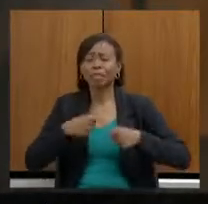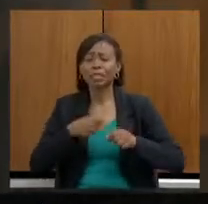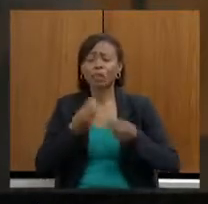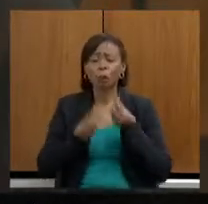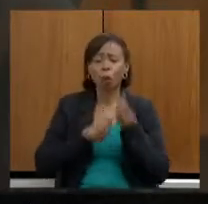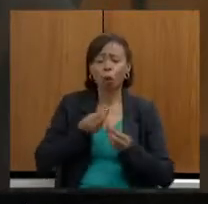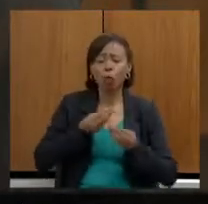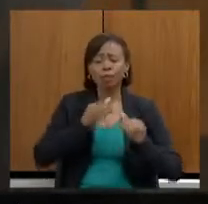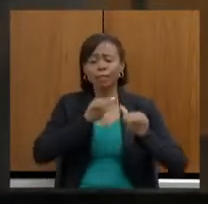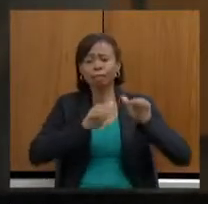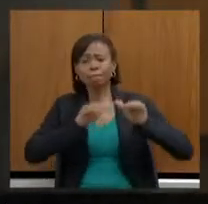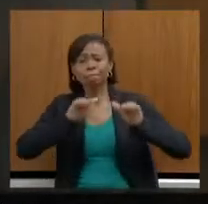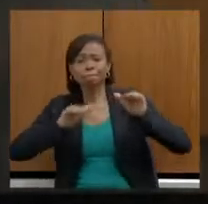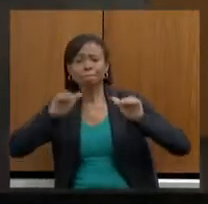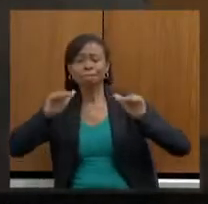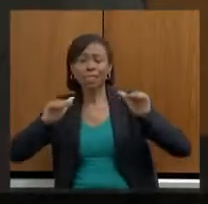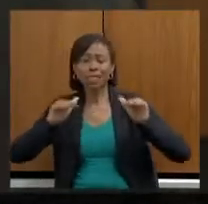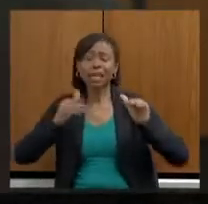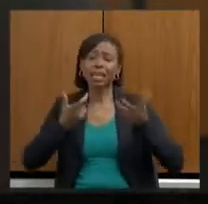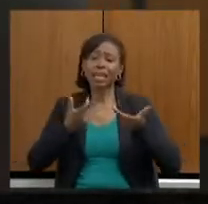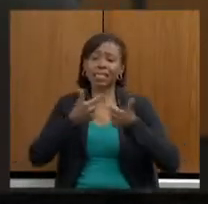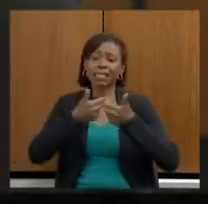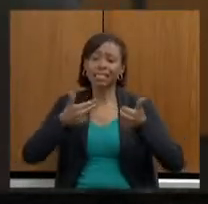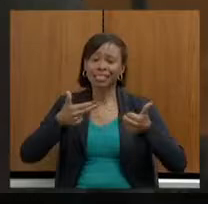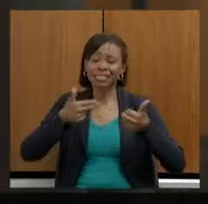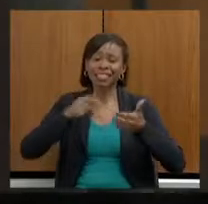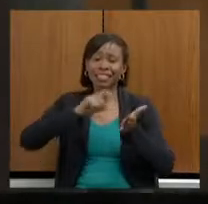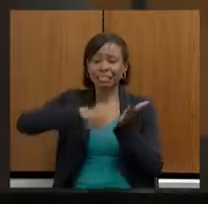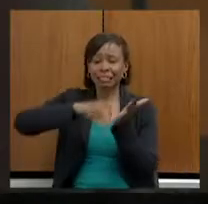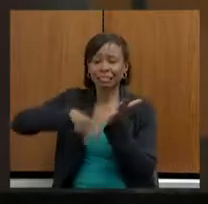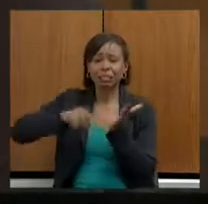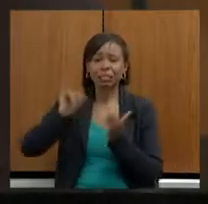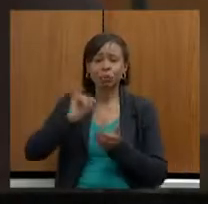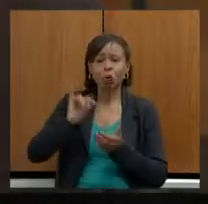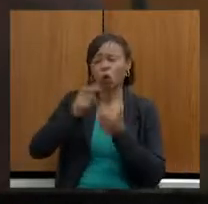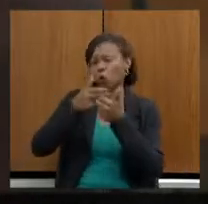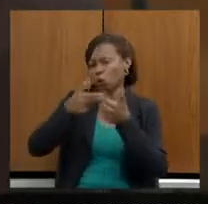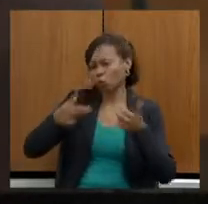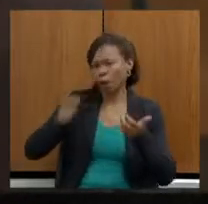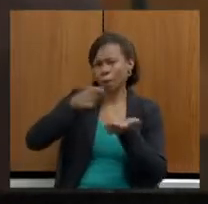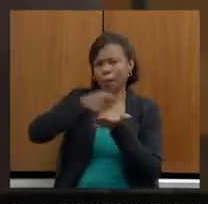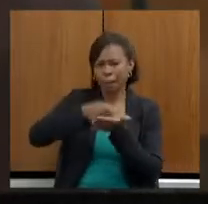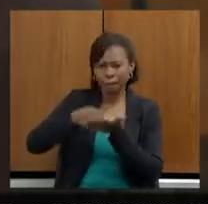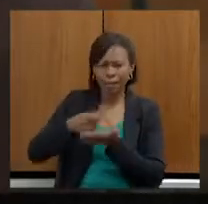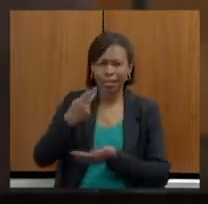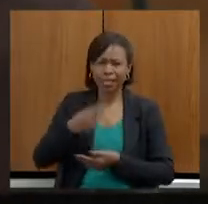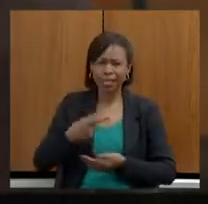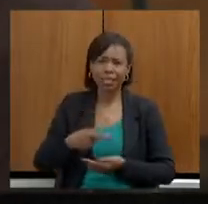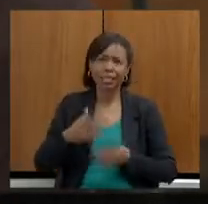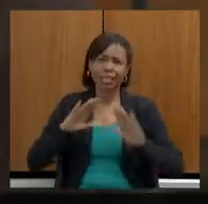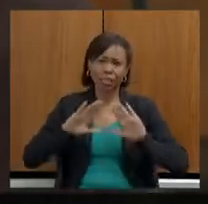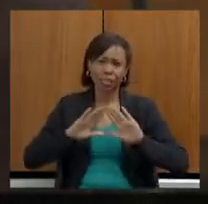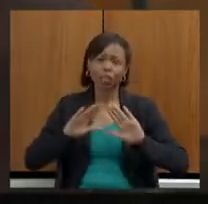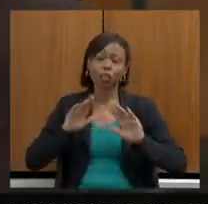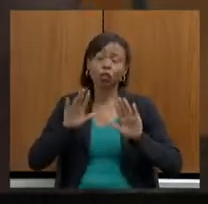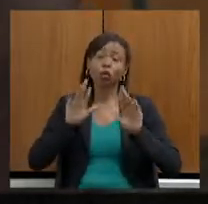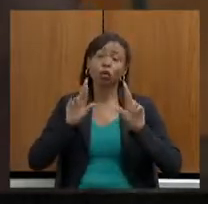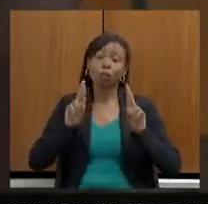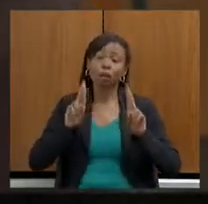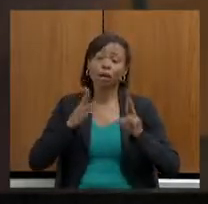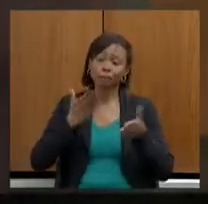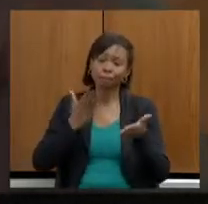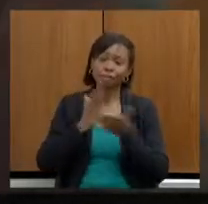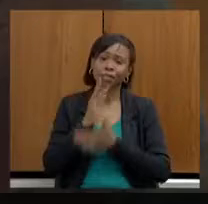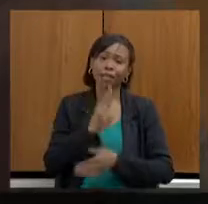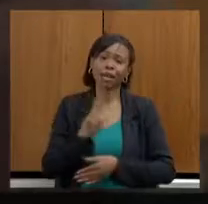em termos fiscais o nosso estado fica o meu desejo forte de que essa casa consiga aprovar o regime de recuperação fiscal que nós tenhamos com isso